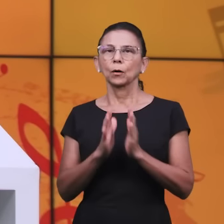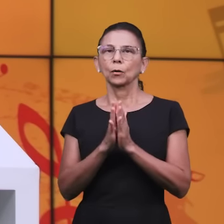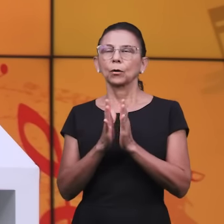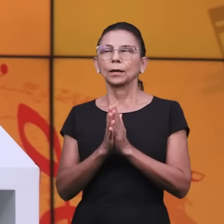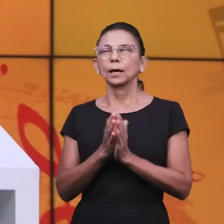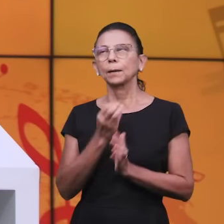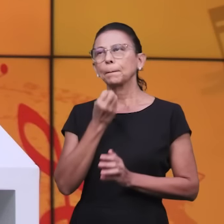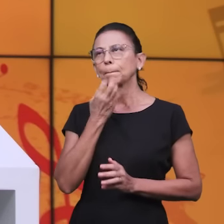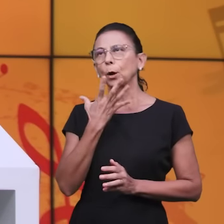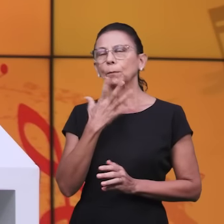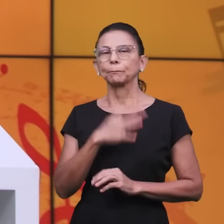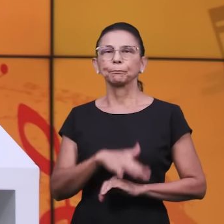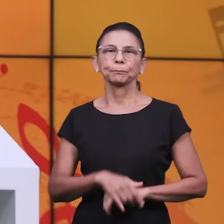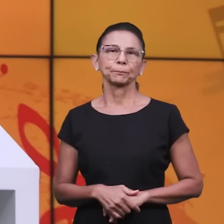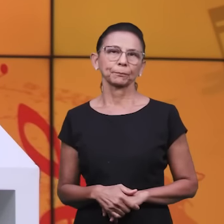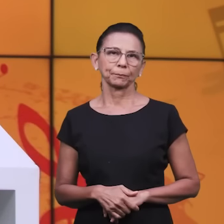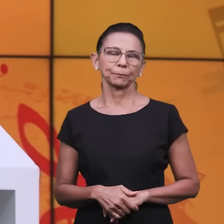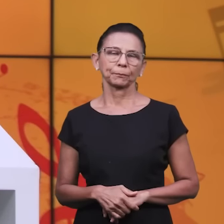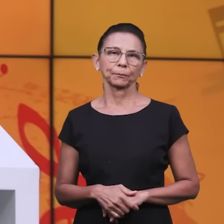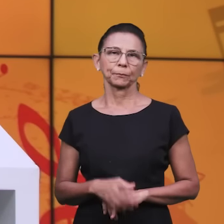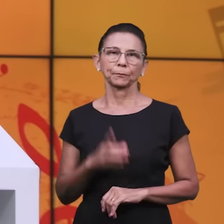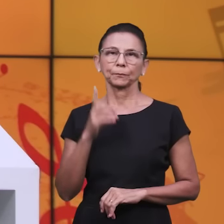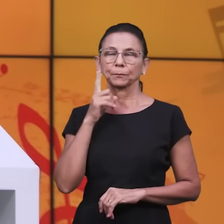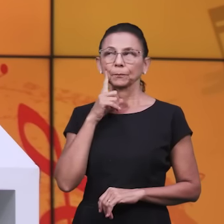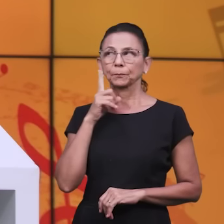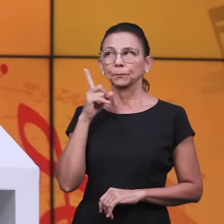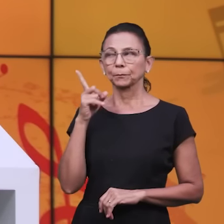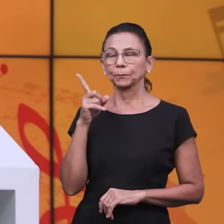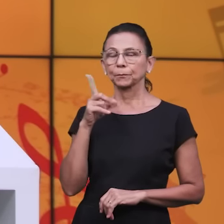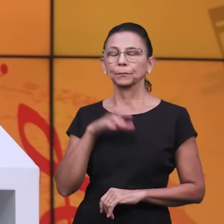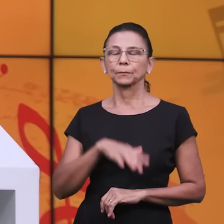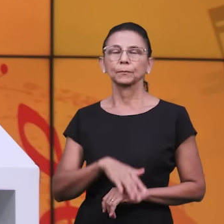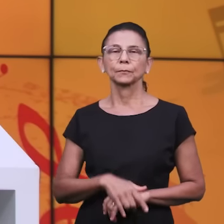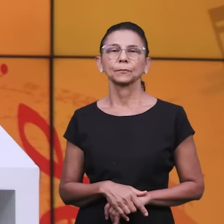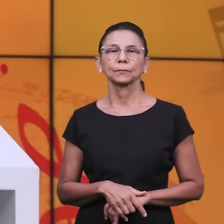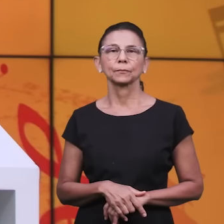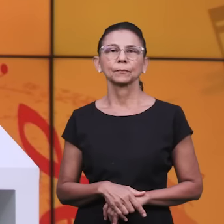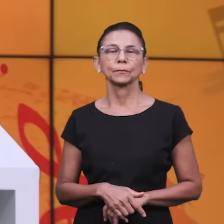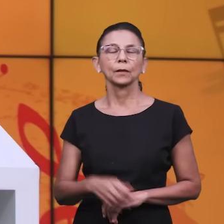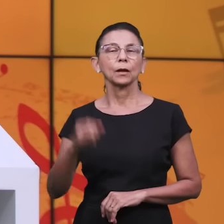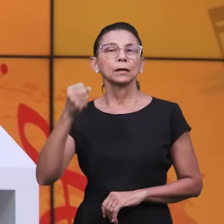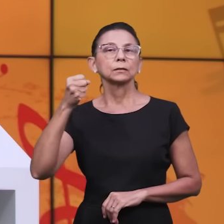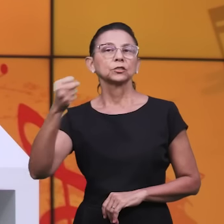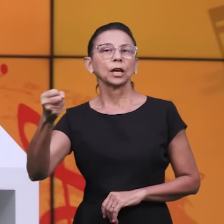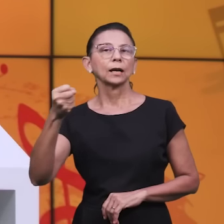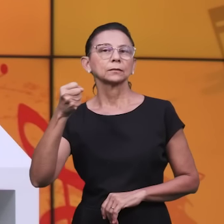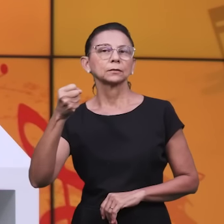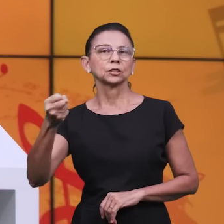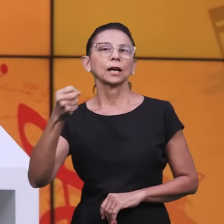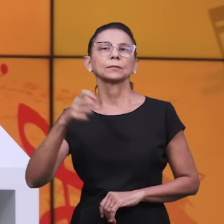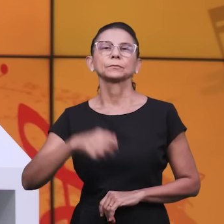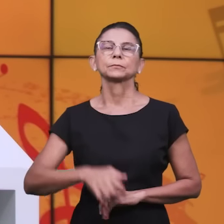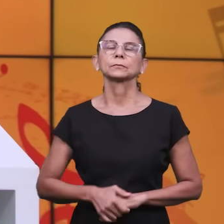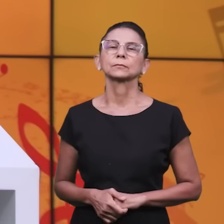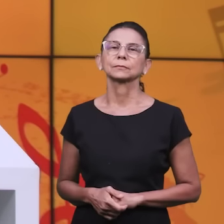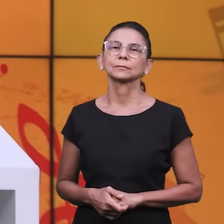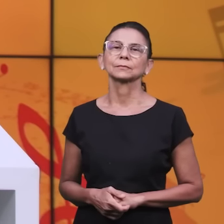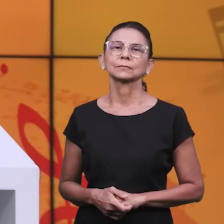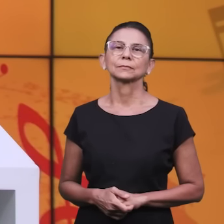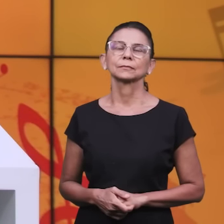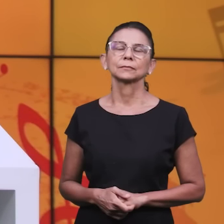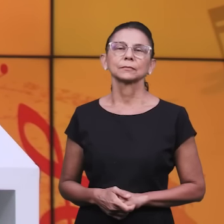Orar faz bem. Então aqui, ó. Si, mi, fá, sol, tchá, tchá. Si, mi, fá, sol,